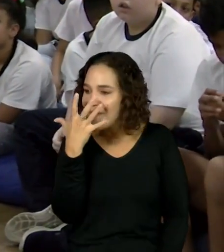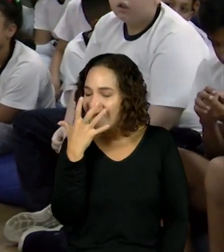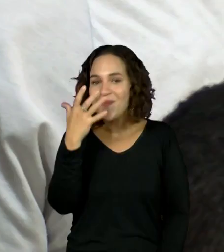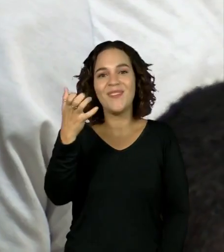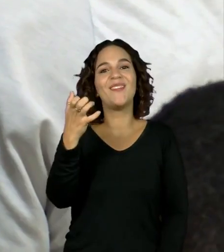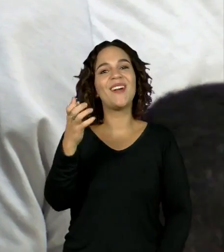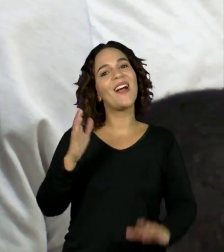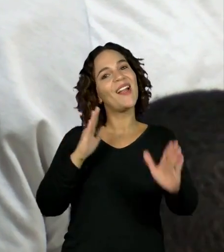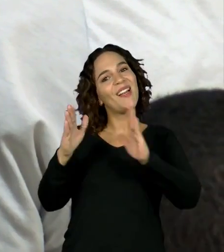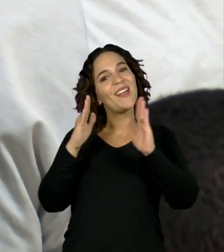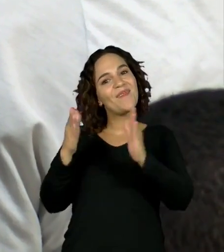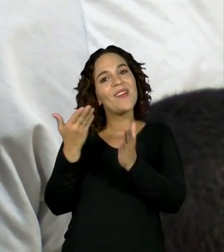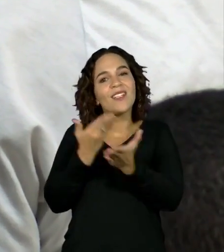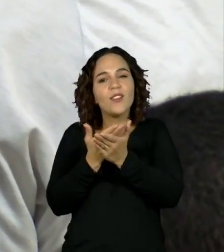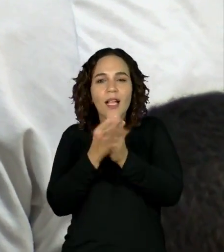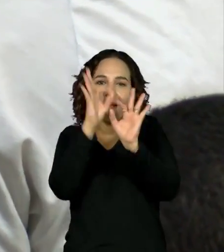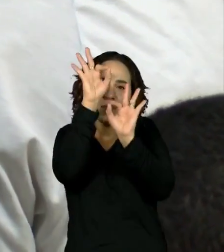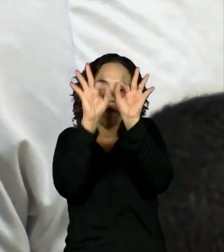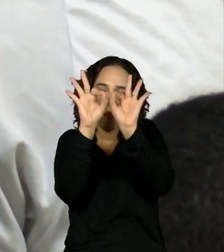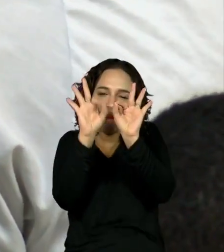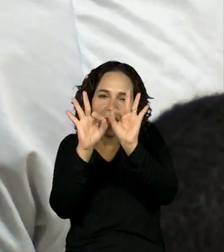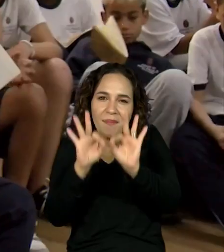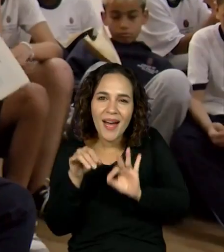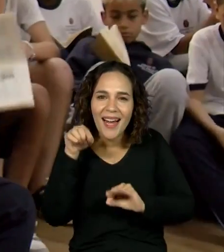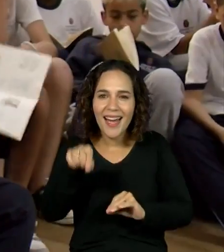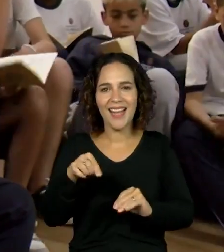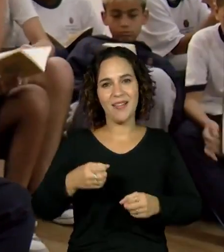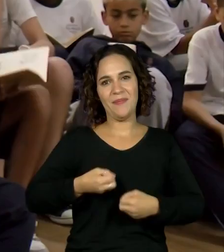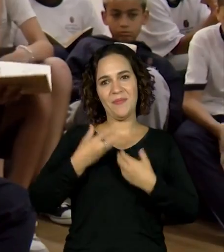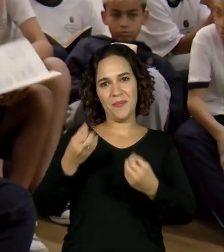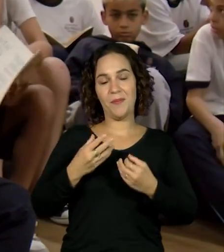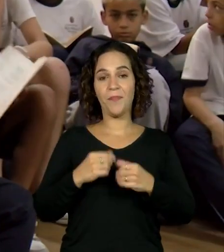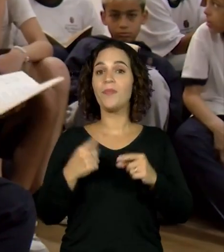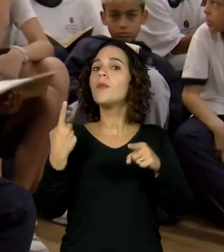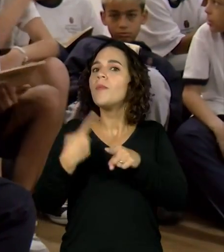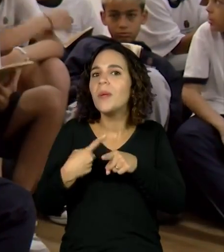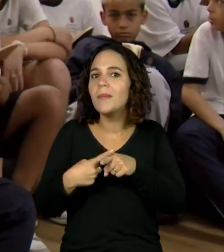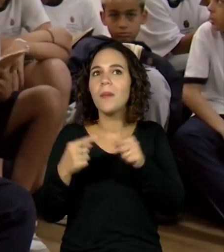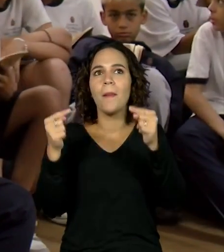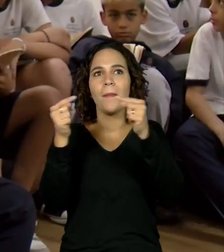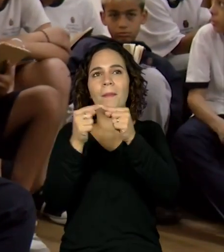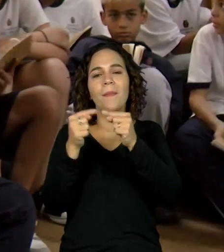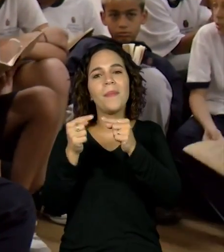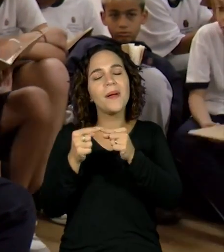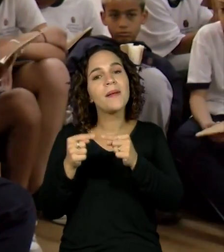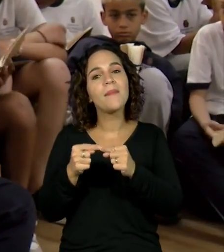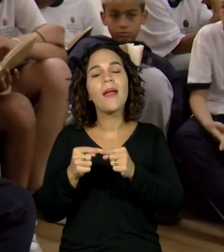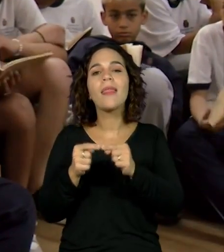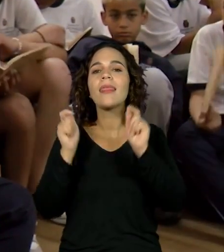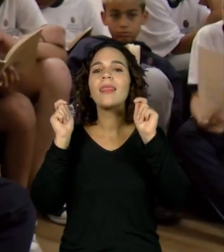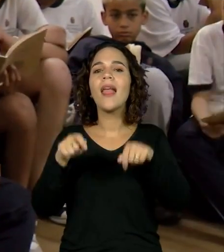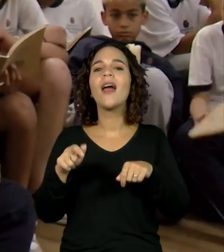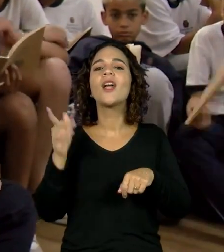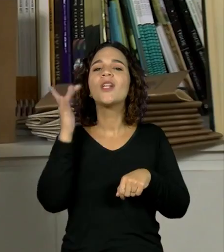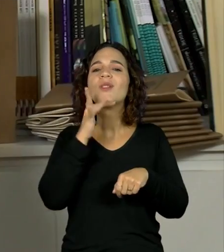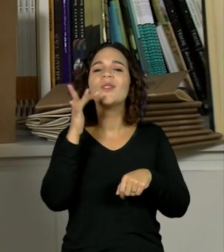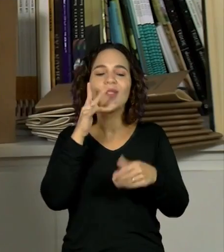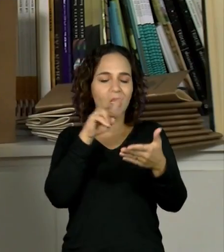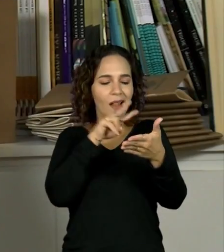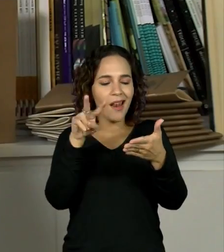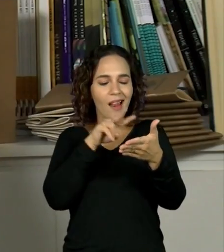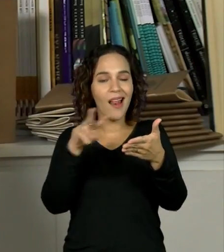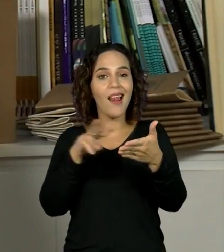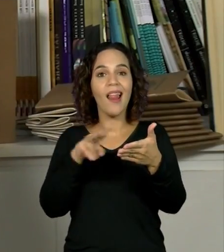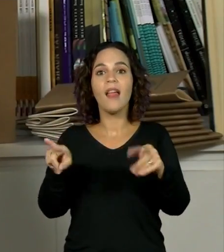o estudo da estruturação do poema. Porque a rima, ela dá um aspecto bom, é melhor. Desperta